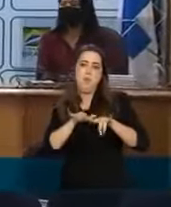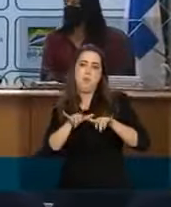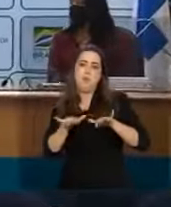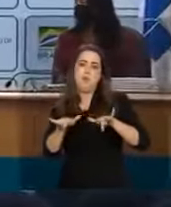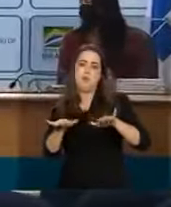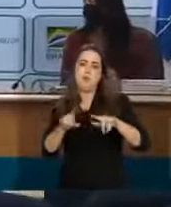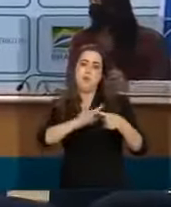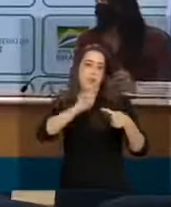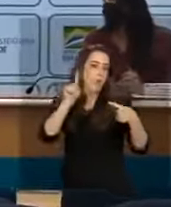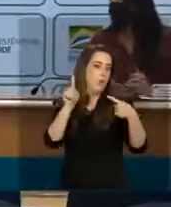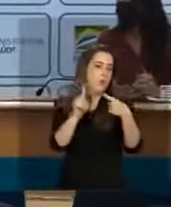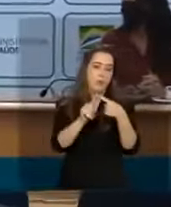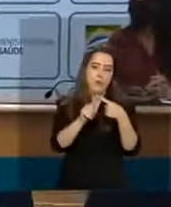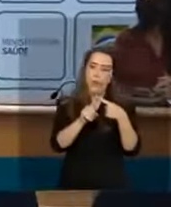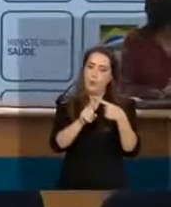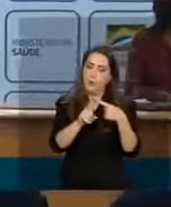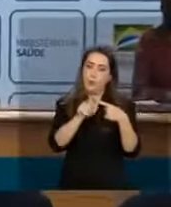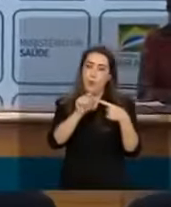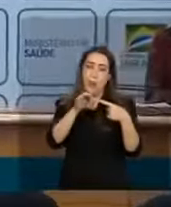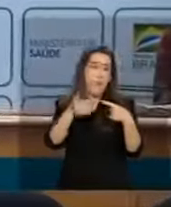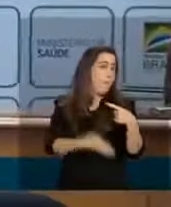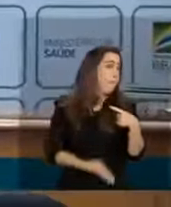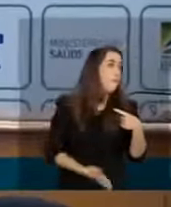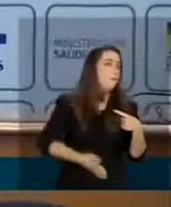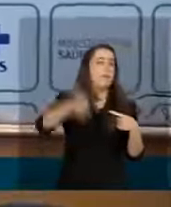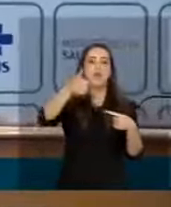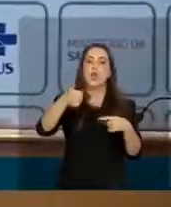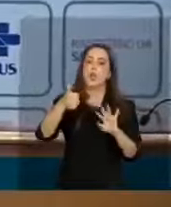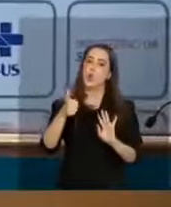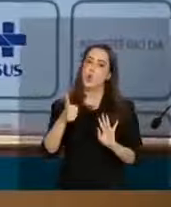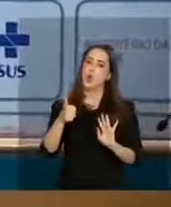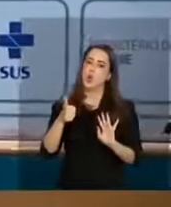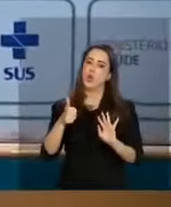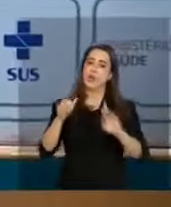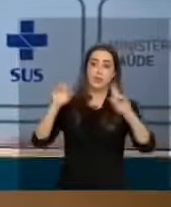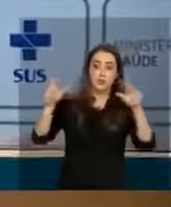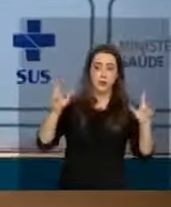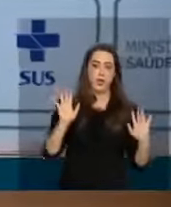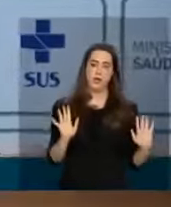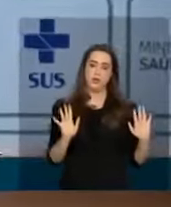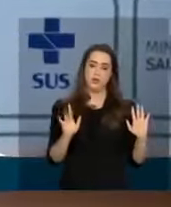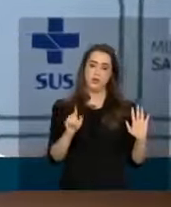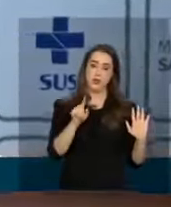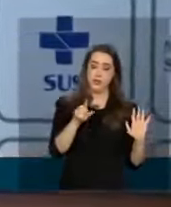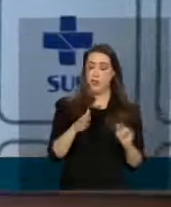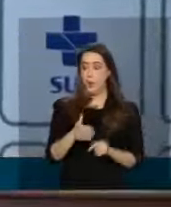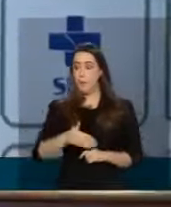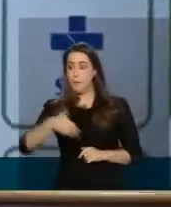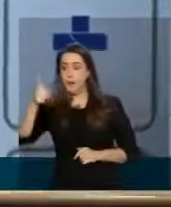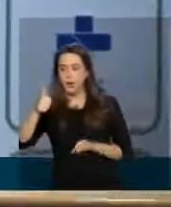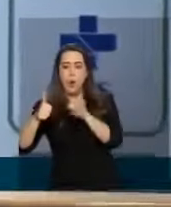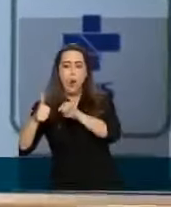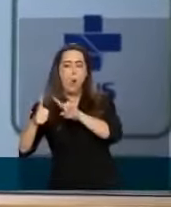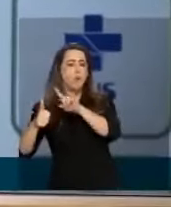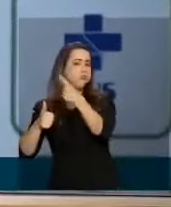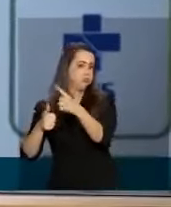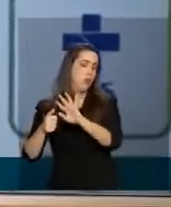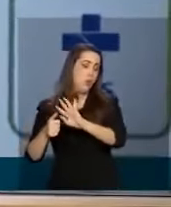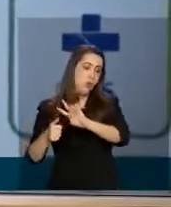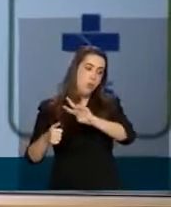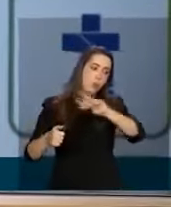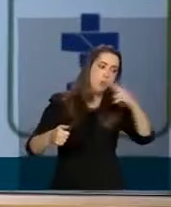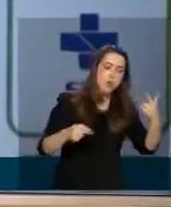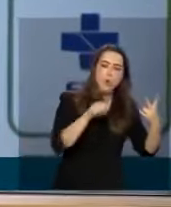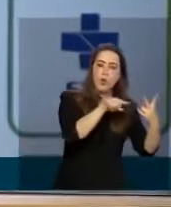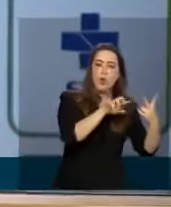ideal, no mundo ideal, eu costumo muitas vezes dizer, existe uma diferença entre o mundo ideal e o mundo real, né? No mundo ideal, nós